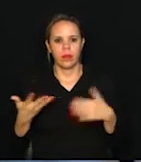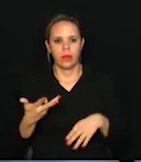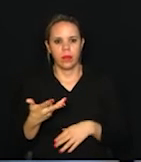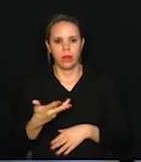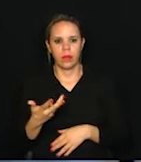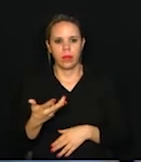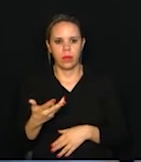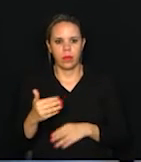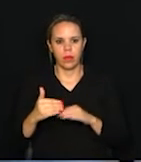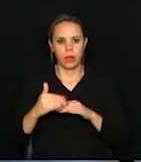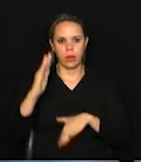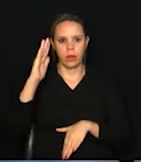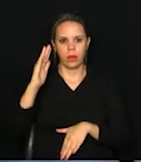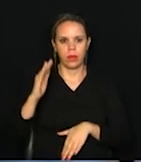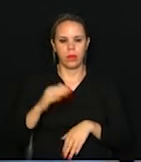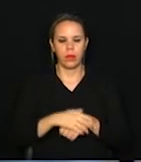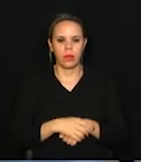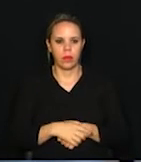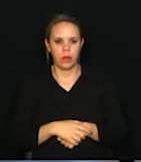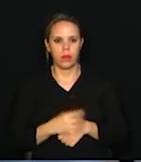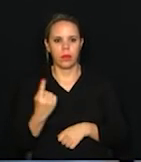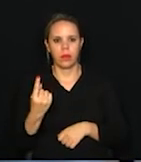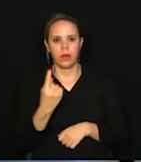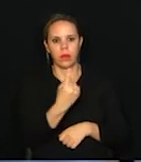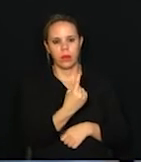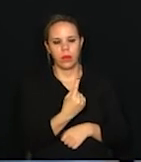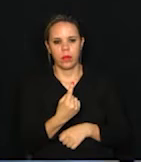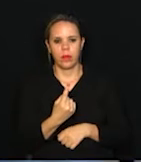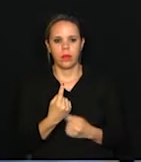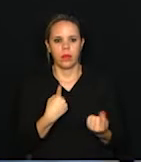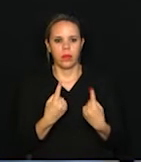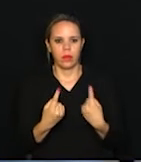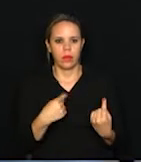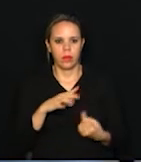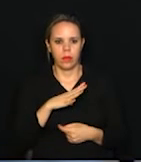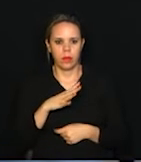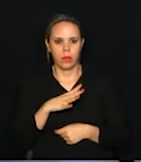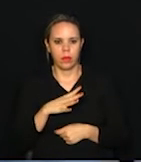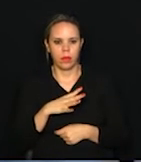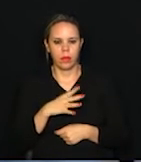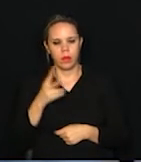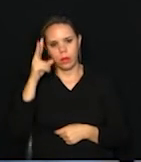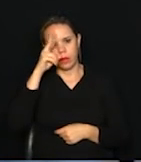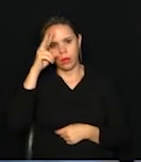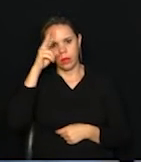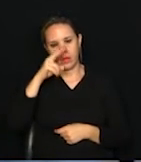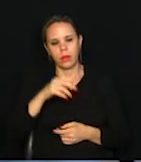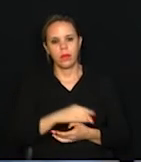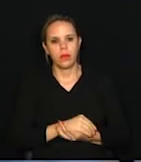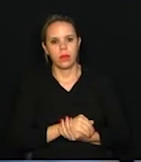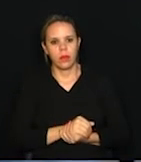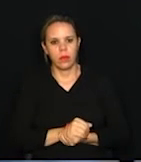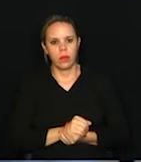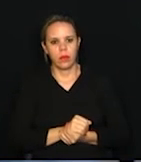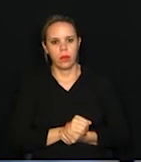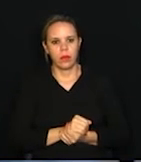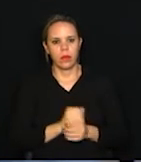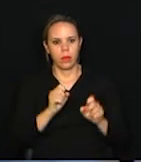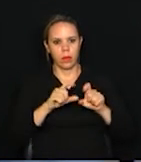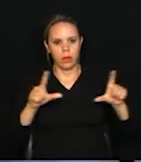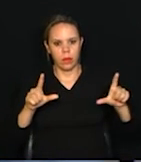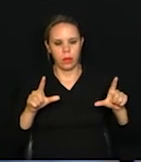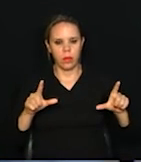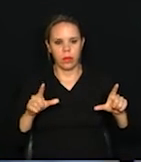velocidades máximas em cada tipo de via do município. E eu queria lembrar isso. A placa não